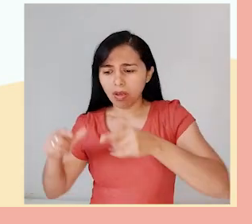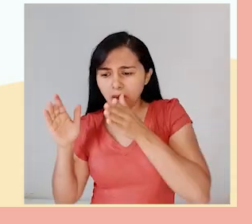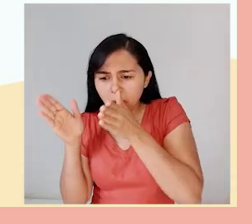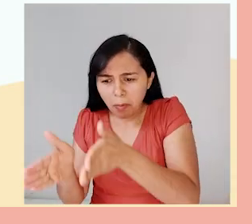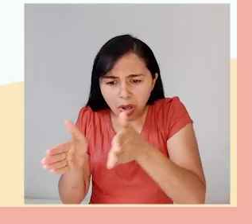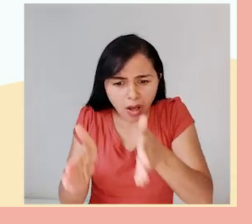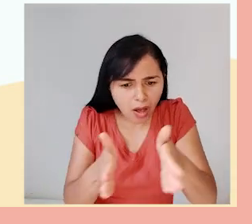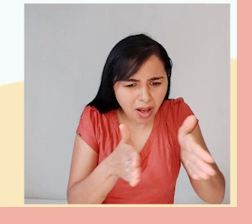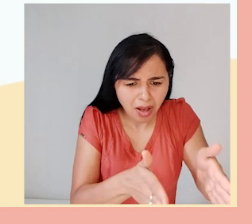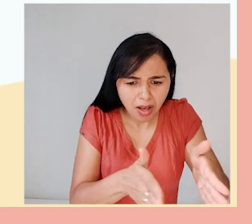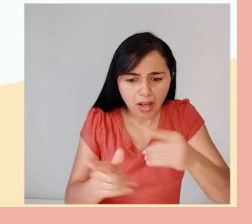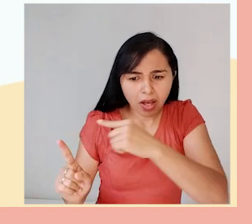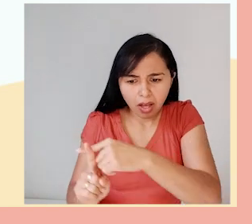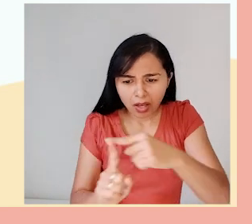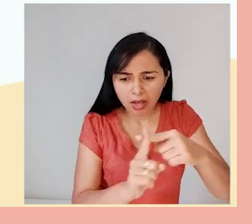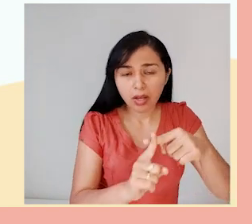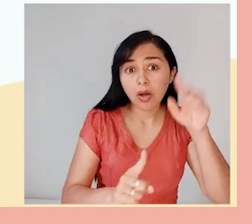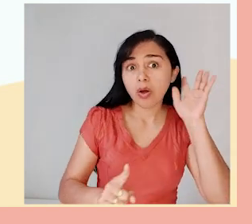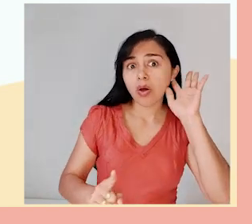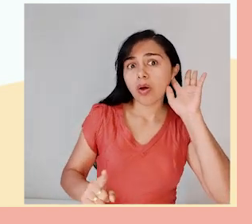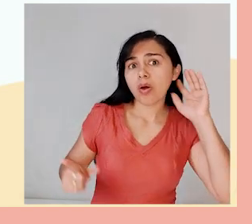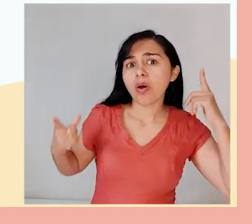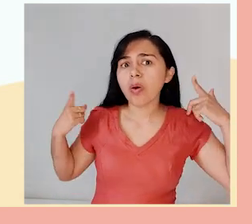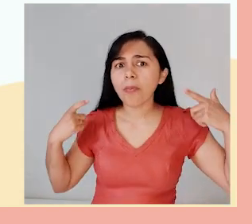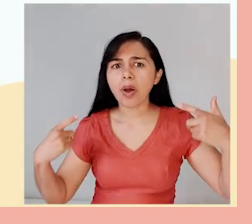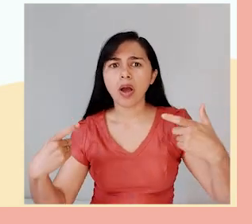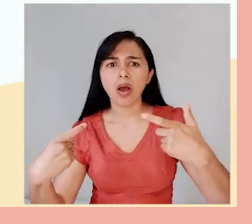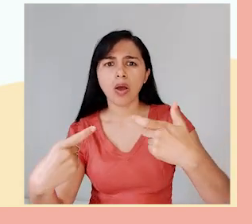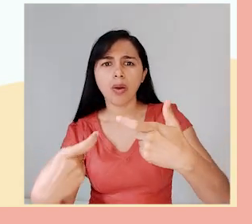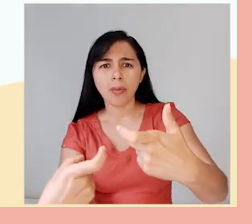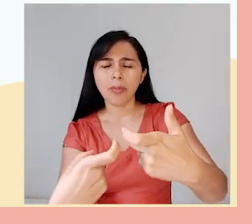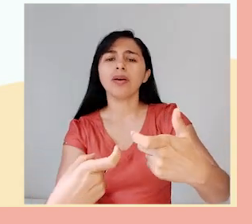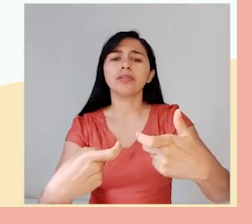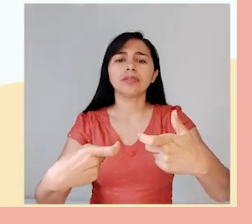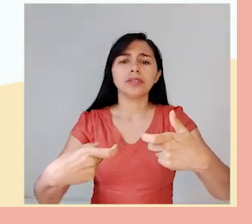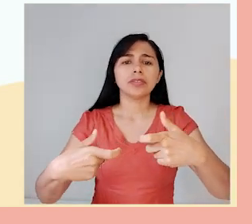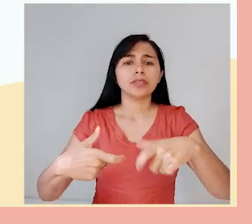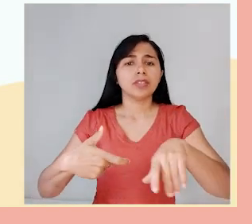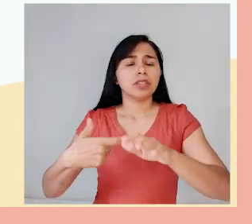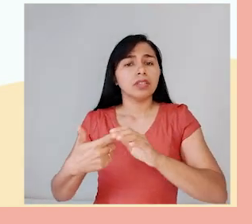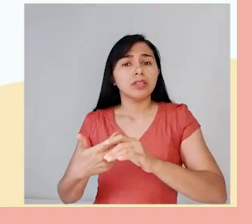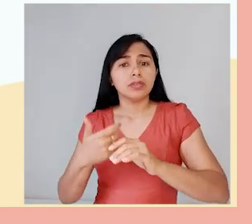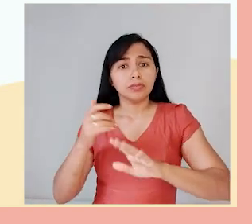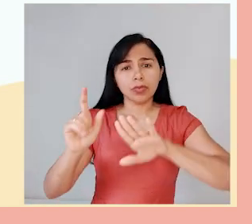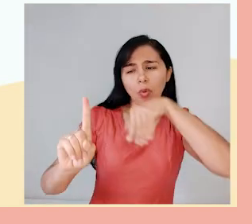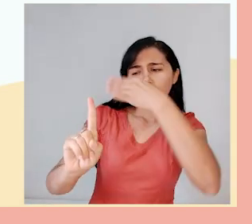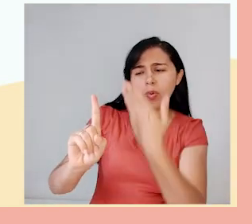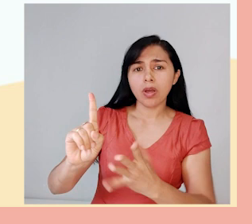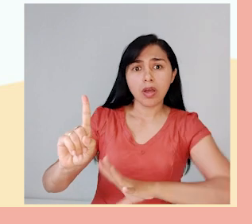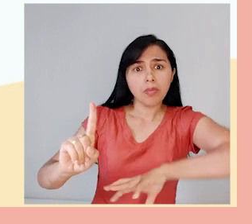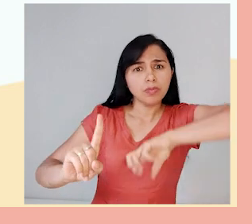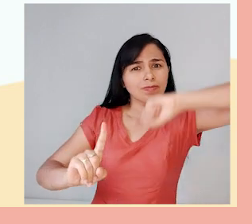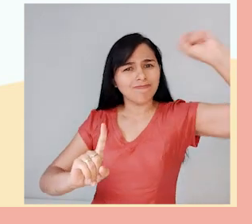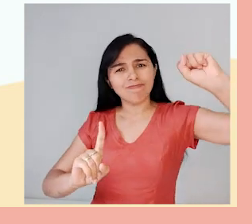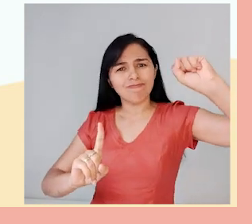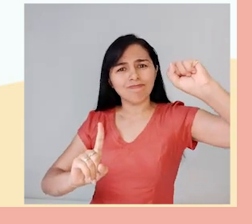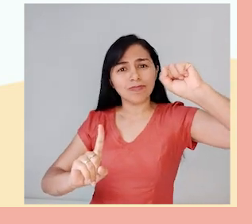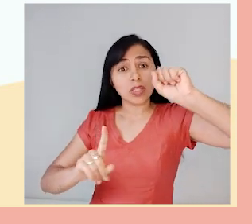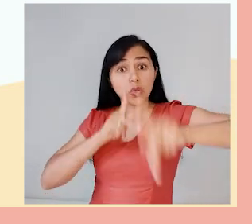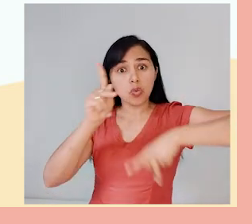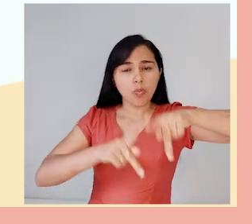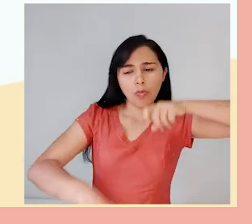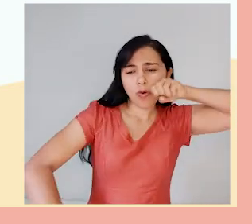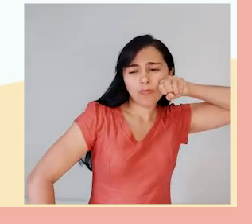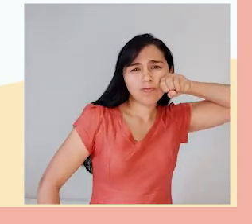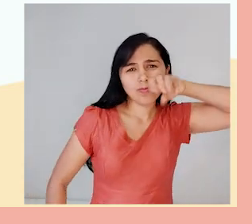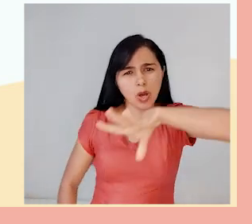o rouco som da irada artilharia. Musa, honremos o herói que o povo rude subjugou do